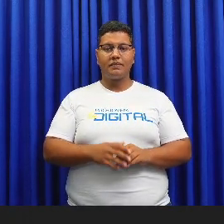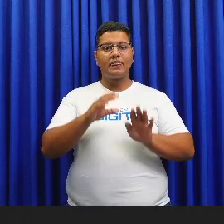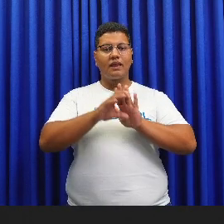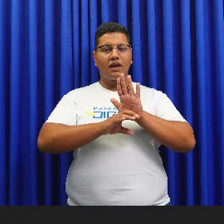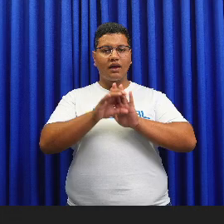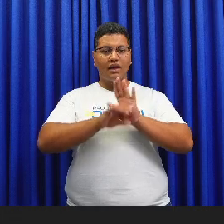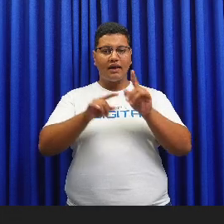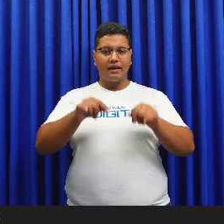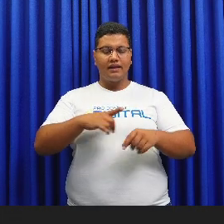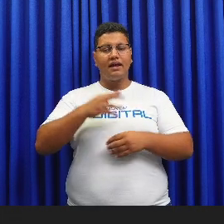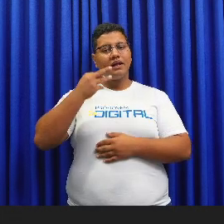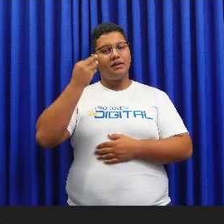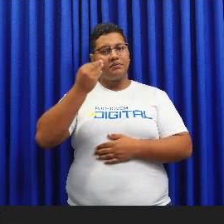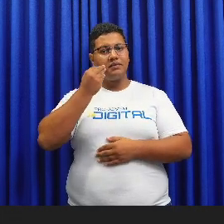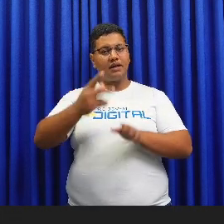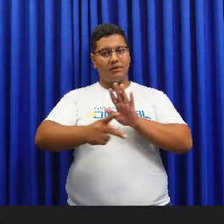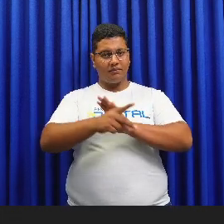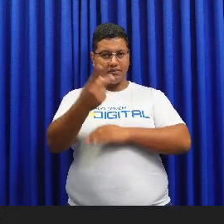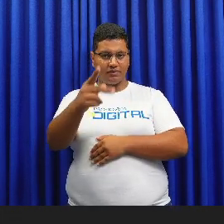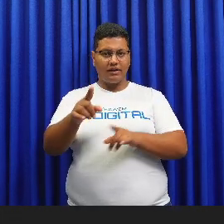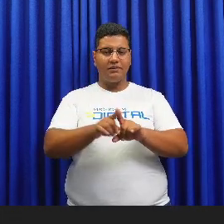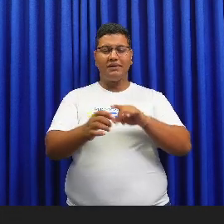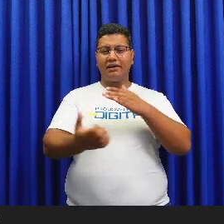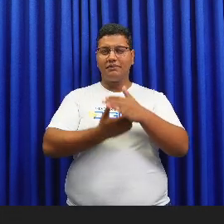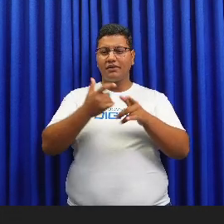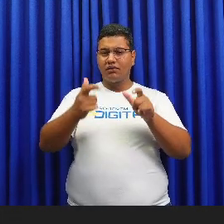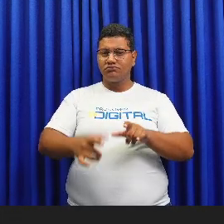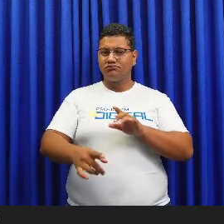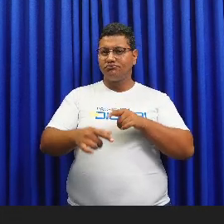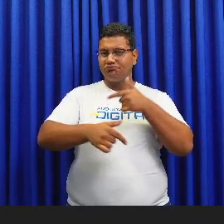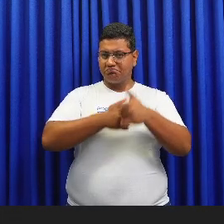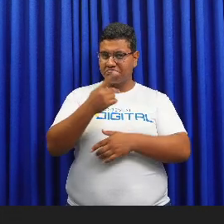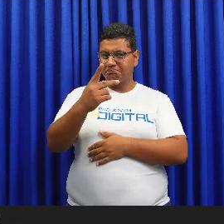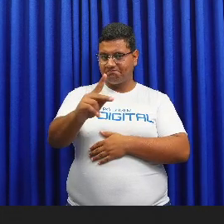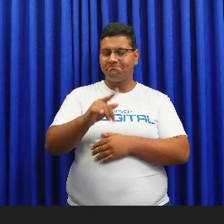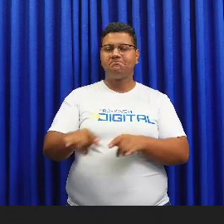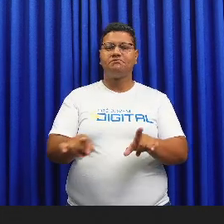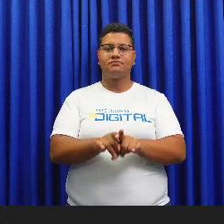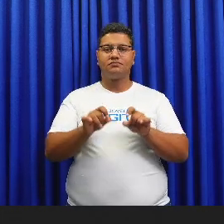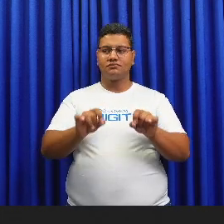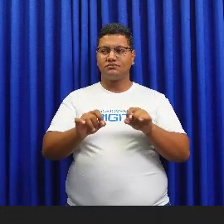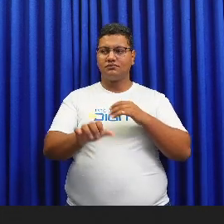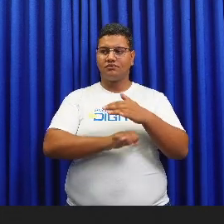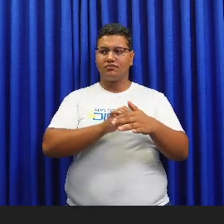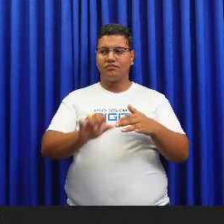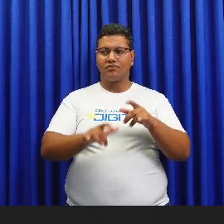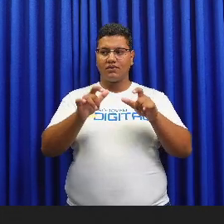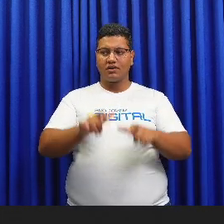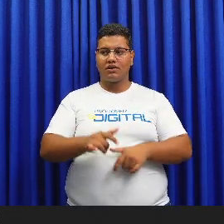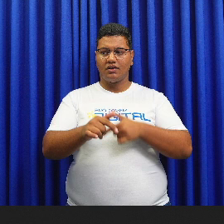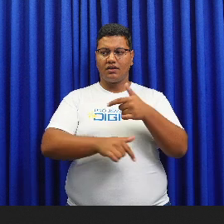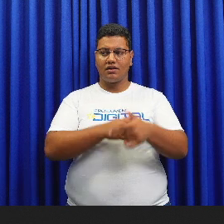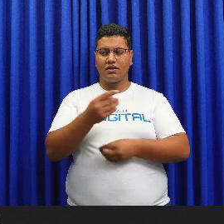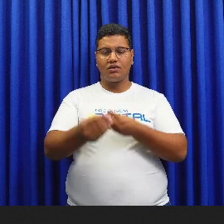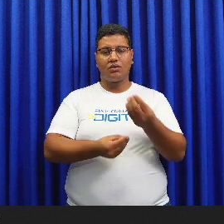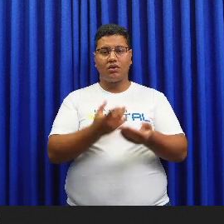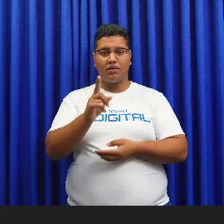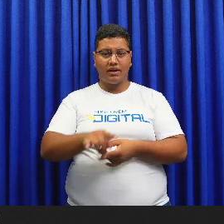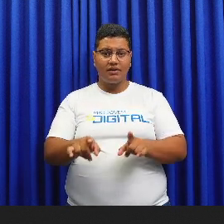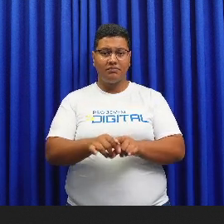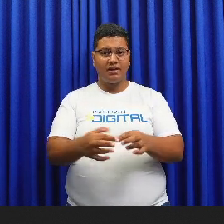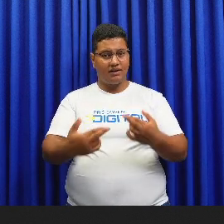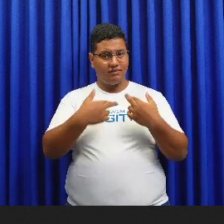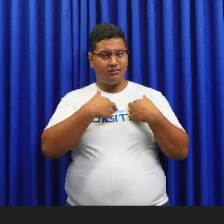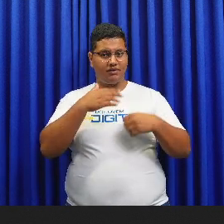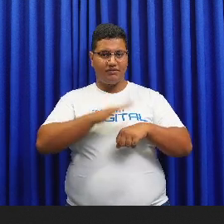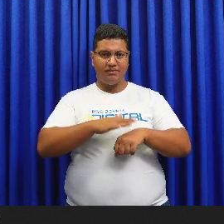currículo. Aqui vai ter a sua experiência. Então, a empresa local que você trabalha, a empresa, o local que você trabalhou, qual foi o cargo que